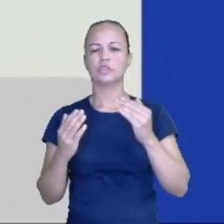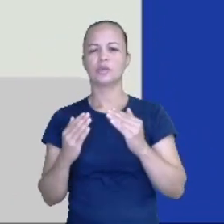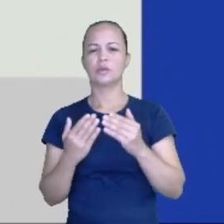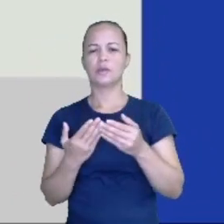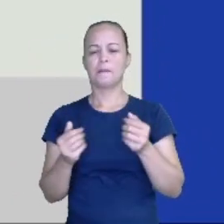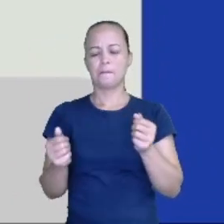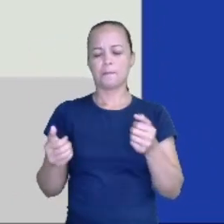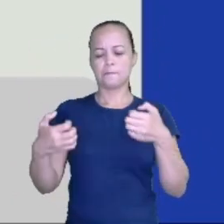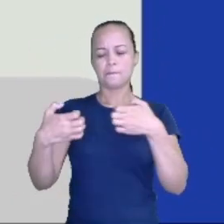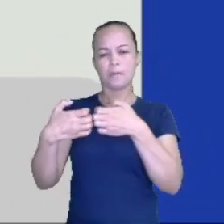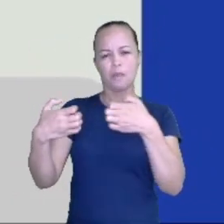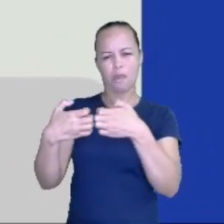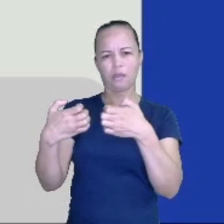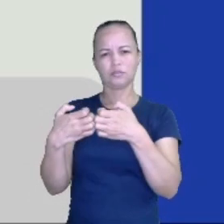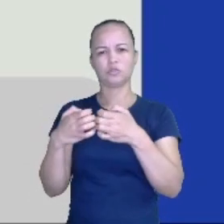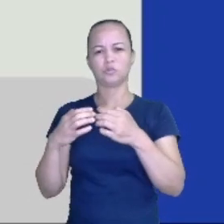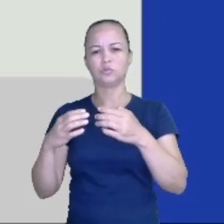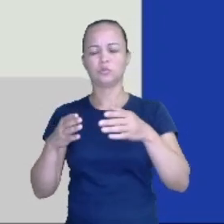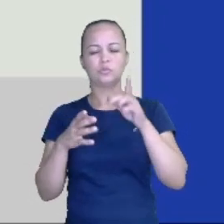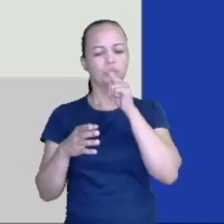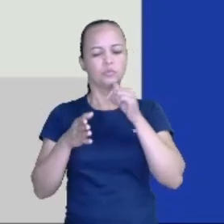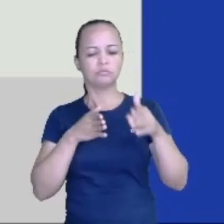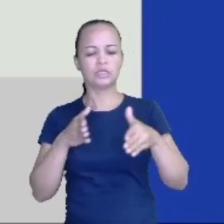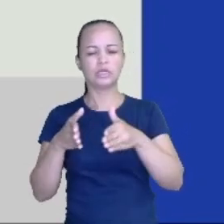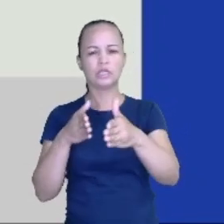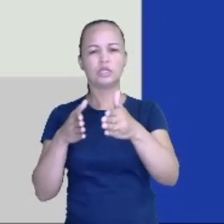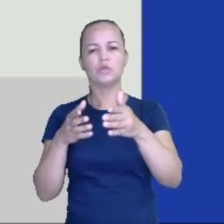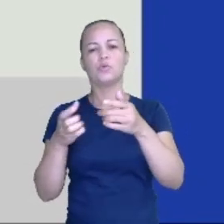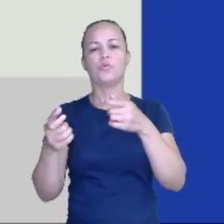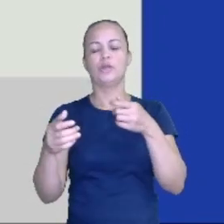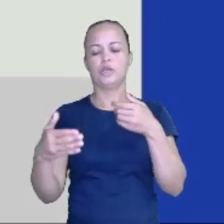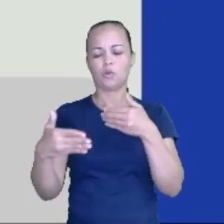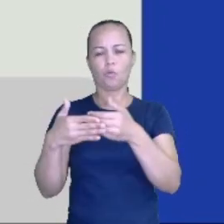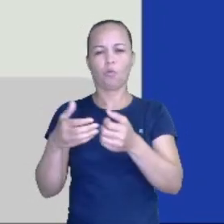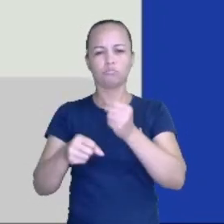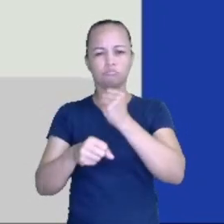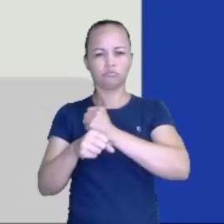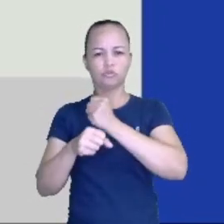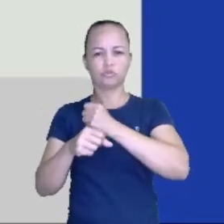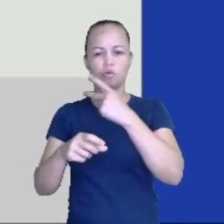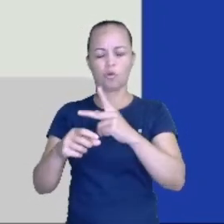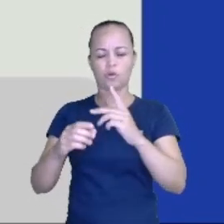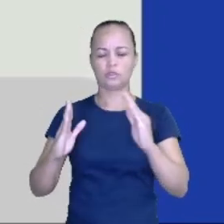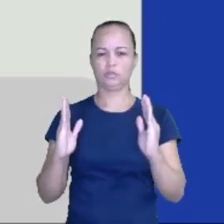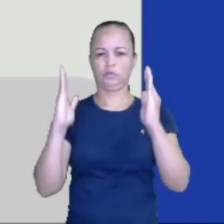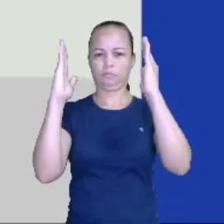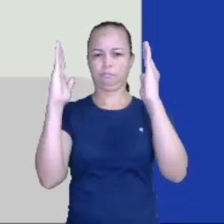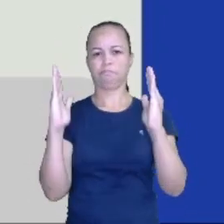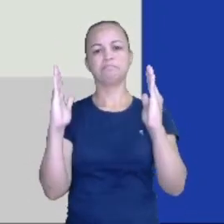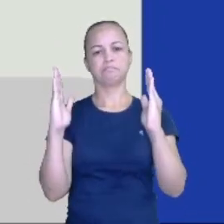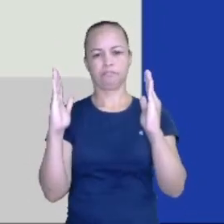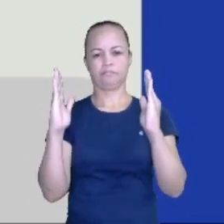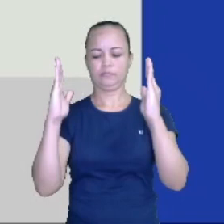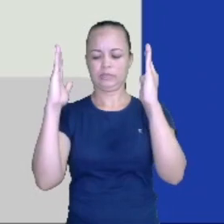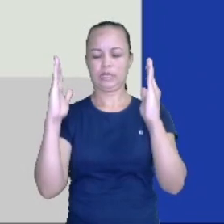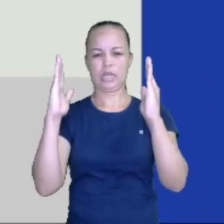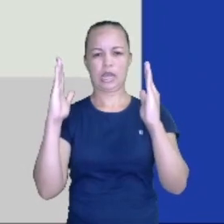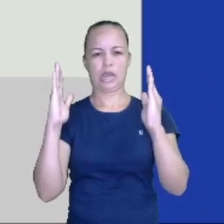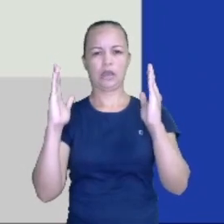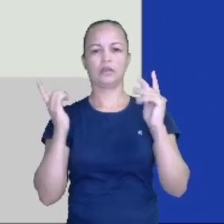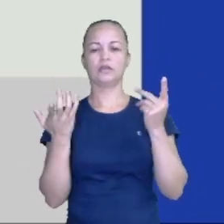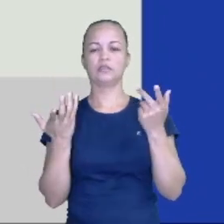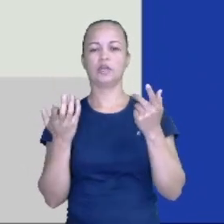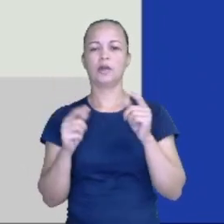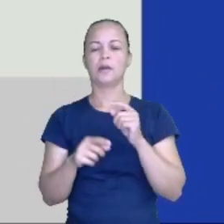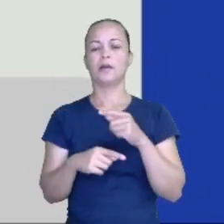à margem de rio, aí constroem assim, casas tipo palafita. Ela é mais erguidazinha,